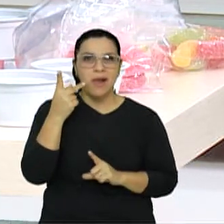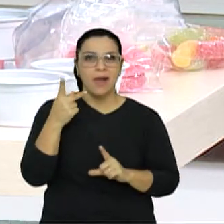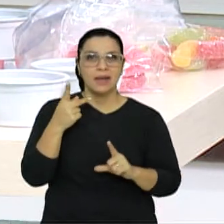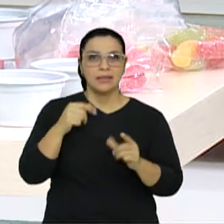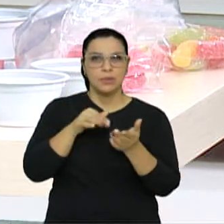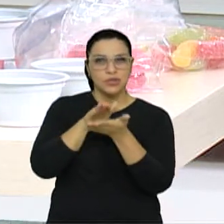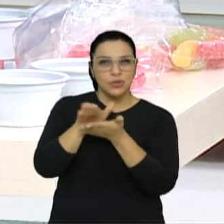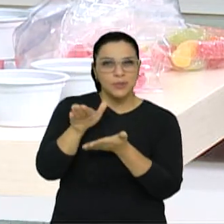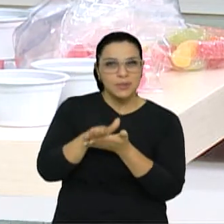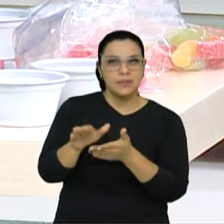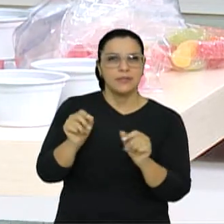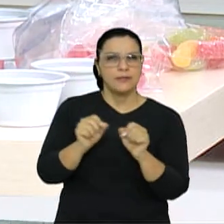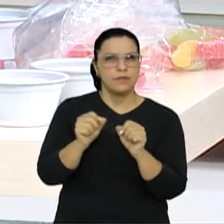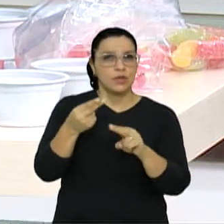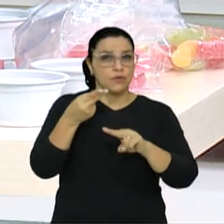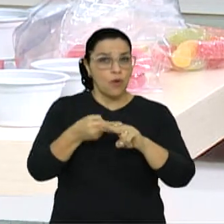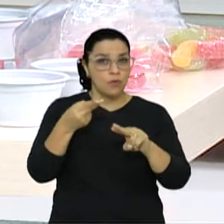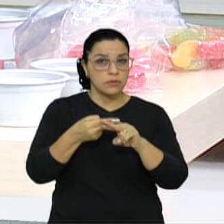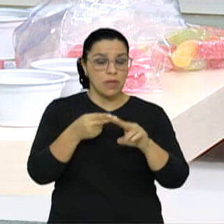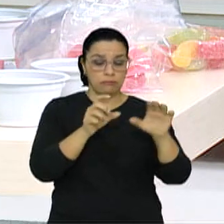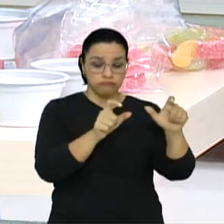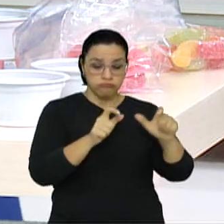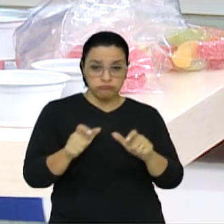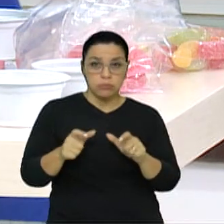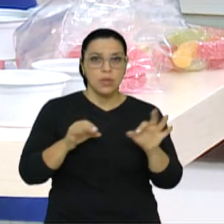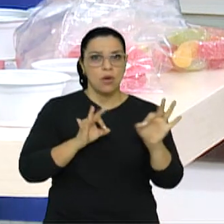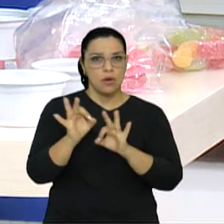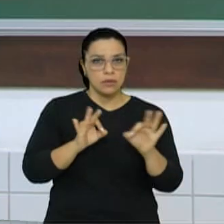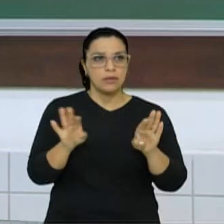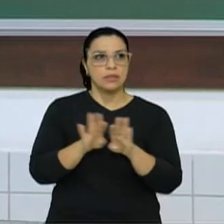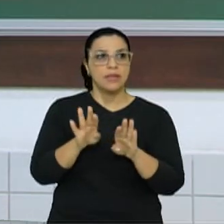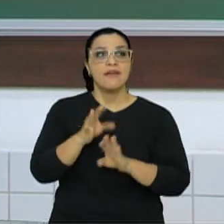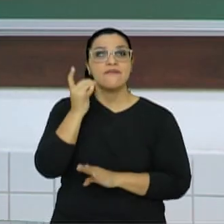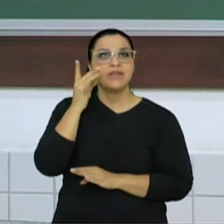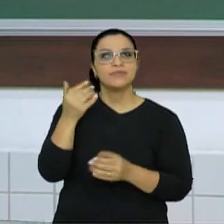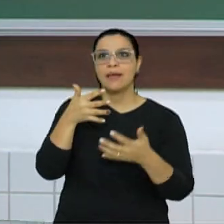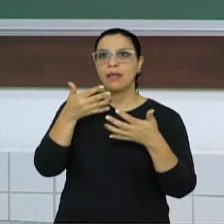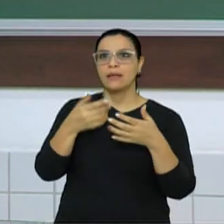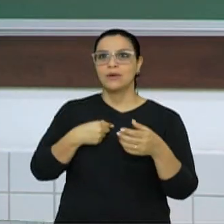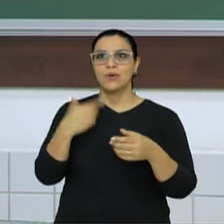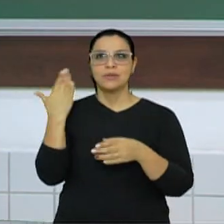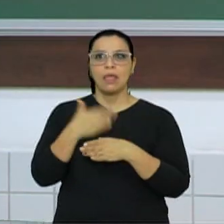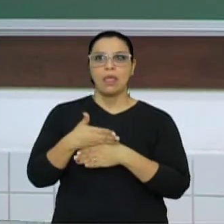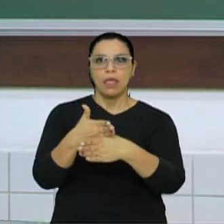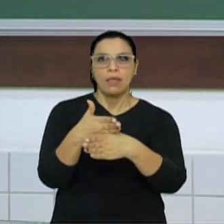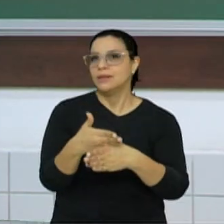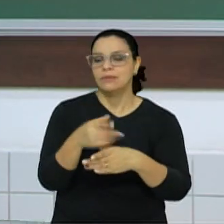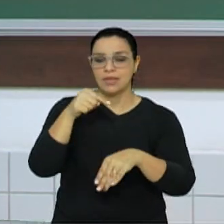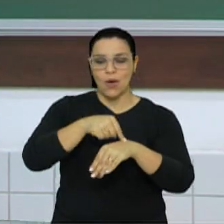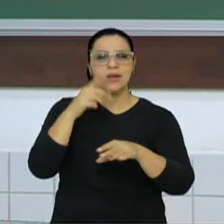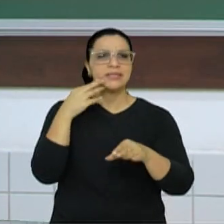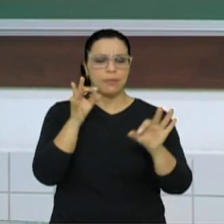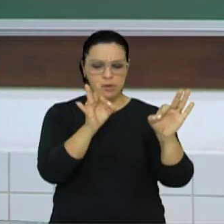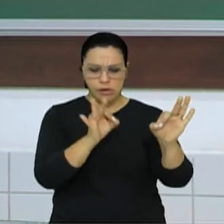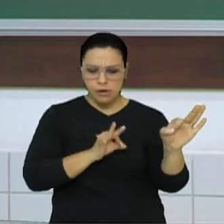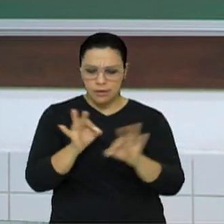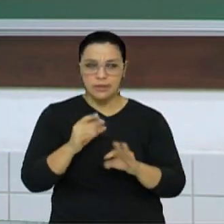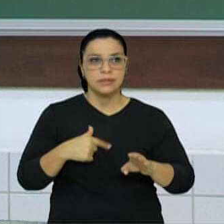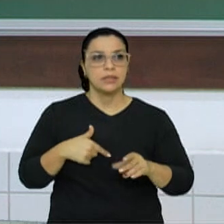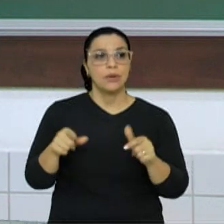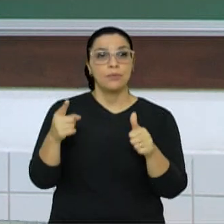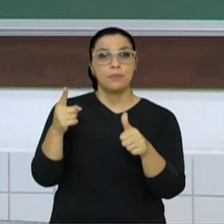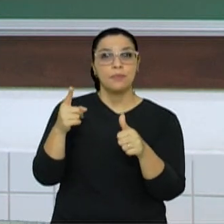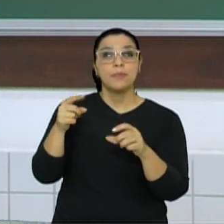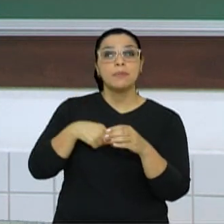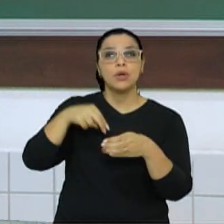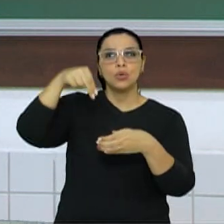e coloquei o que eu vou usar em cada uma delas. Fica fácil também para você não se perder na hora ali, tá? Então vamos lá, primeiramente eu vou colocar